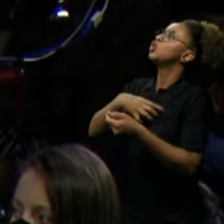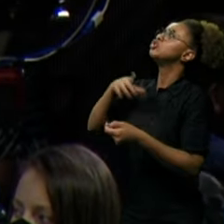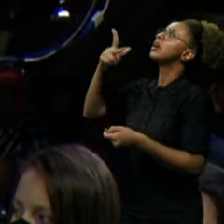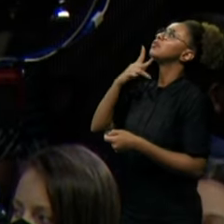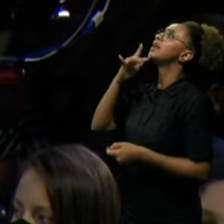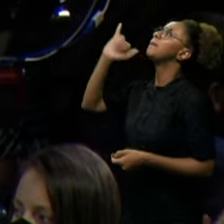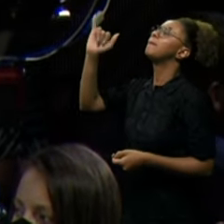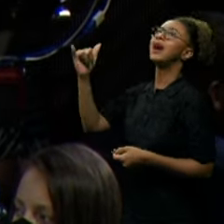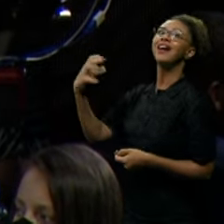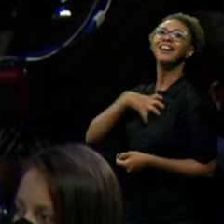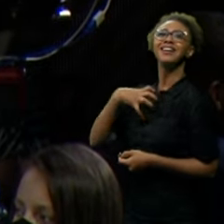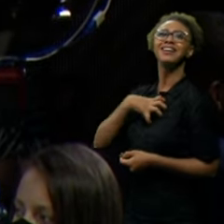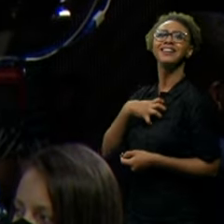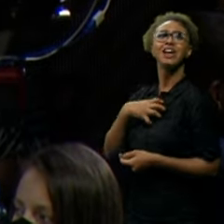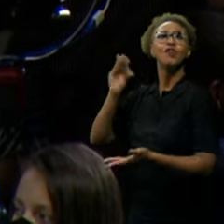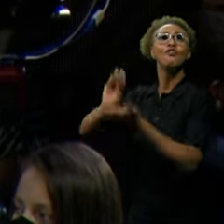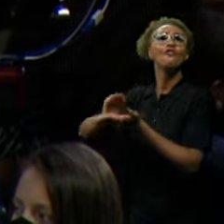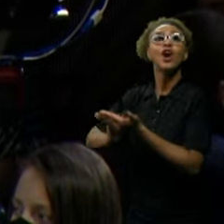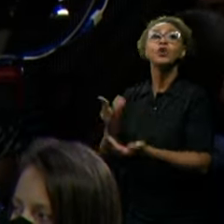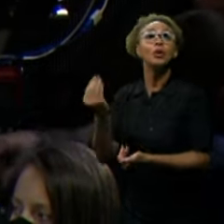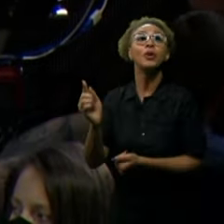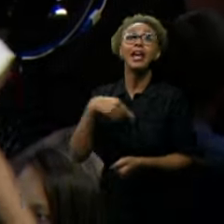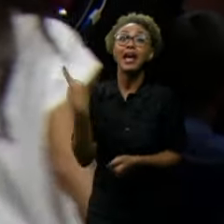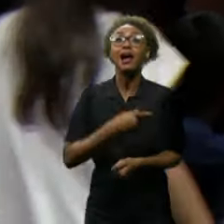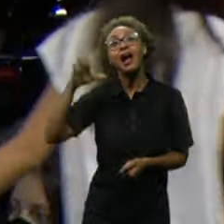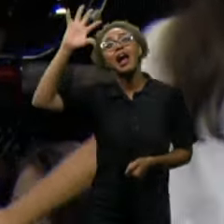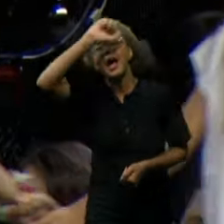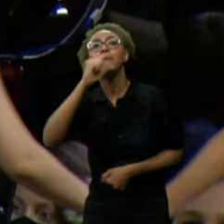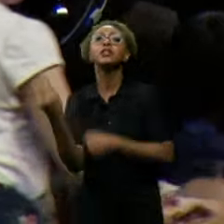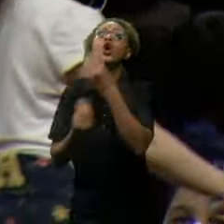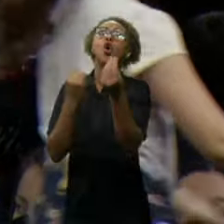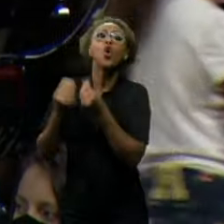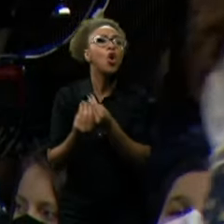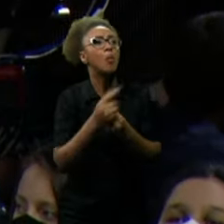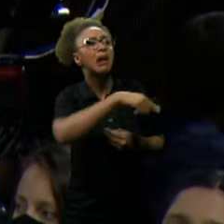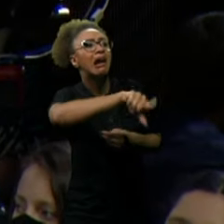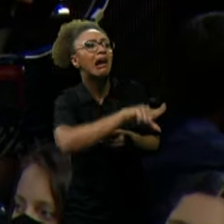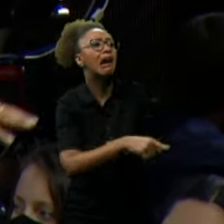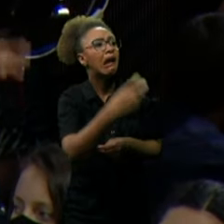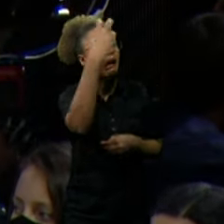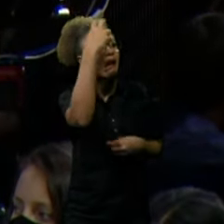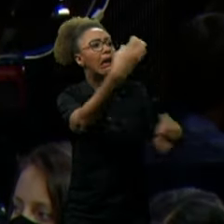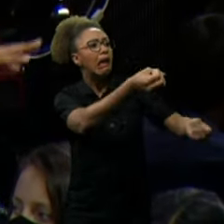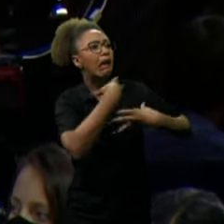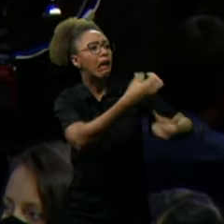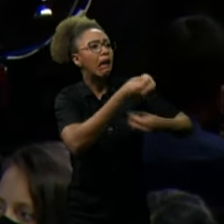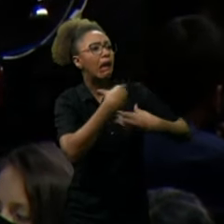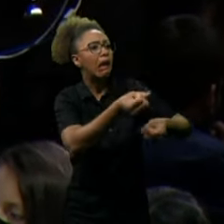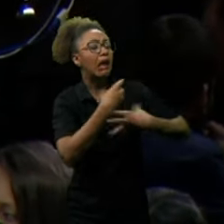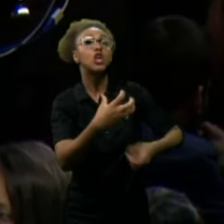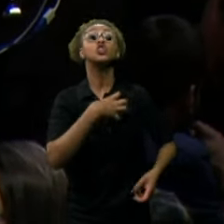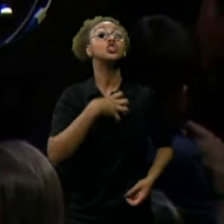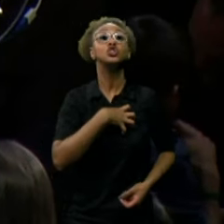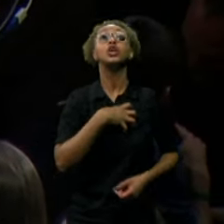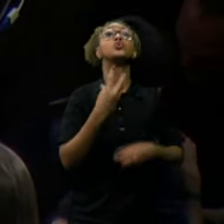com que ele deseja se relacionar conosco porque nós crescemos da vida toda com pessoas de incutir uma nossa mentalidade a seguinte filosofia e de